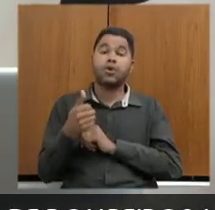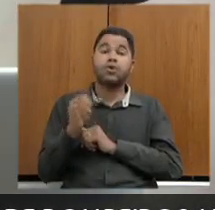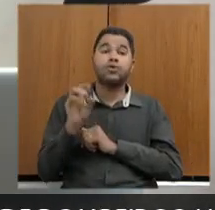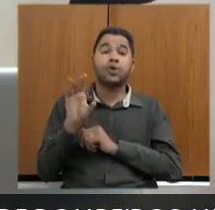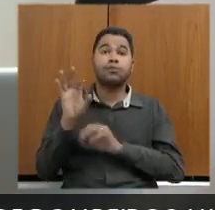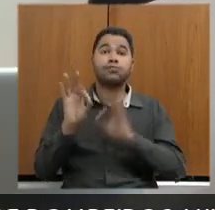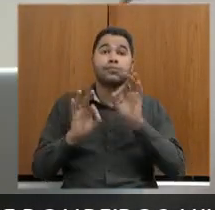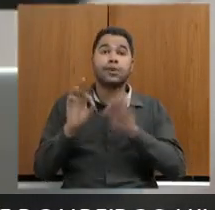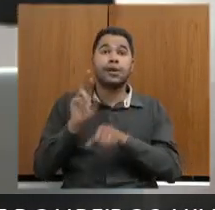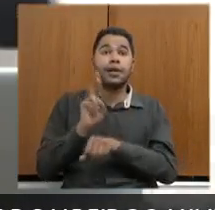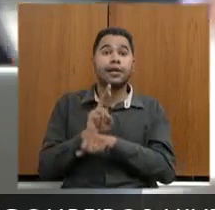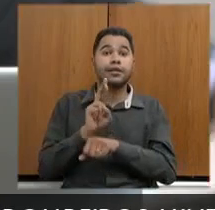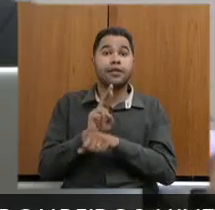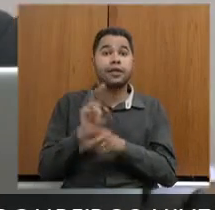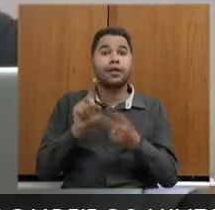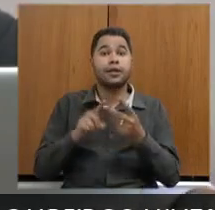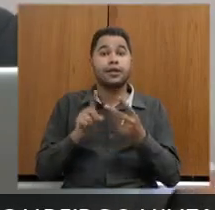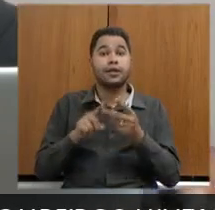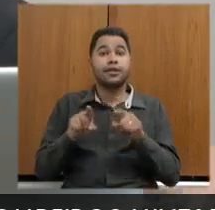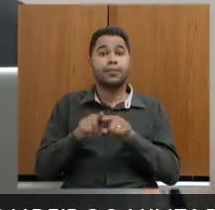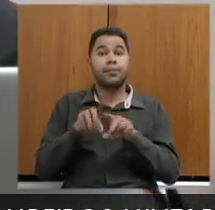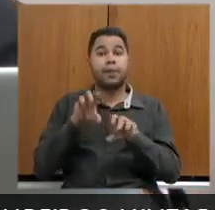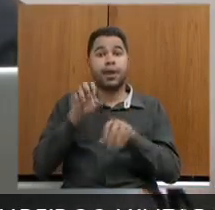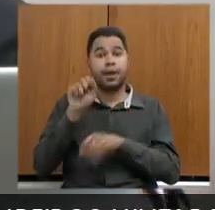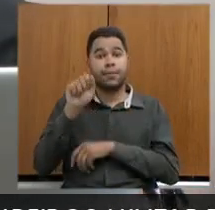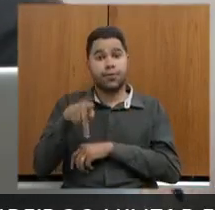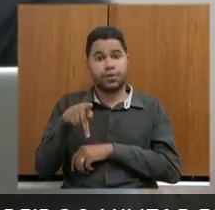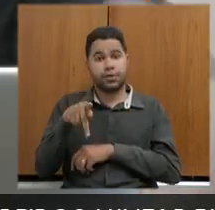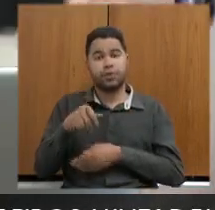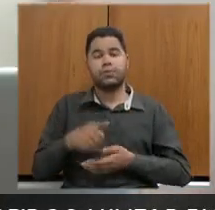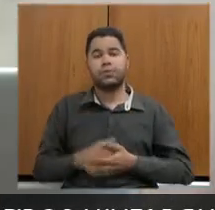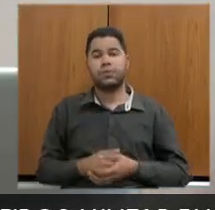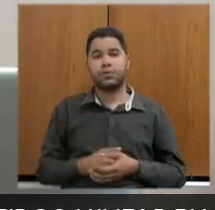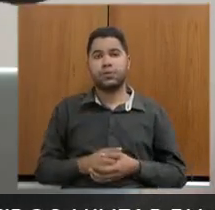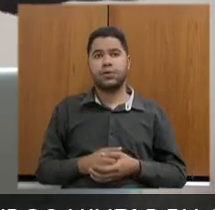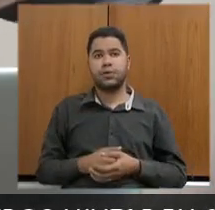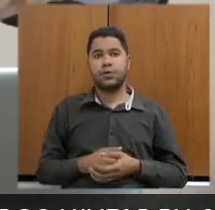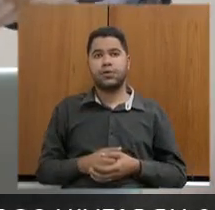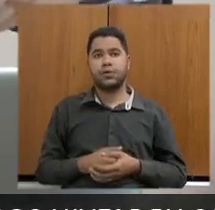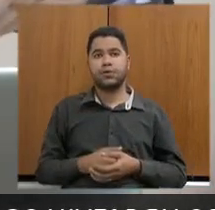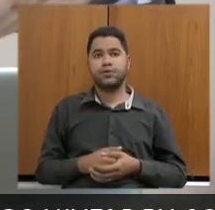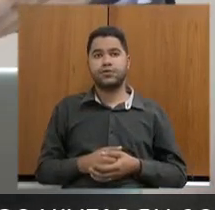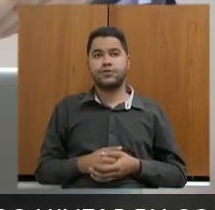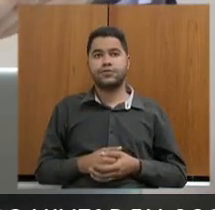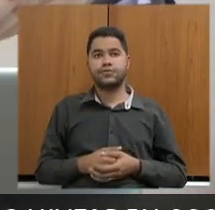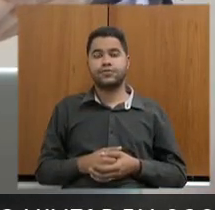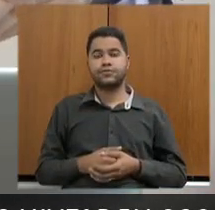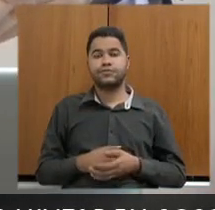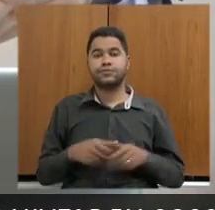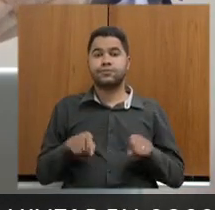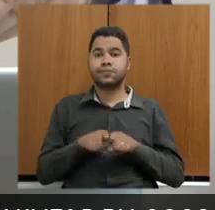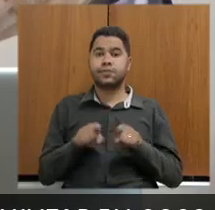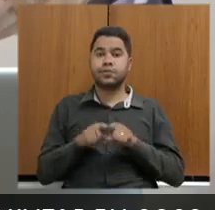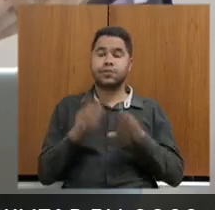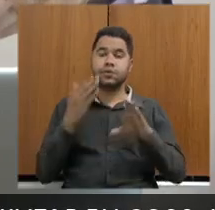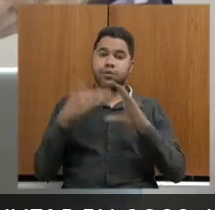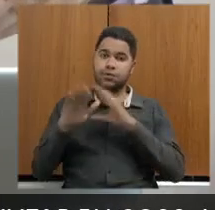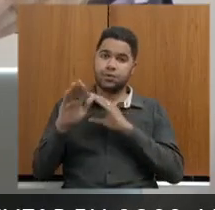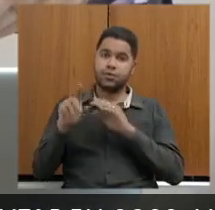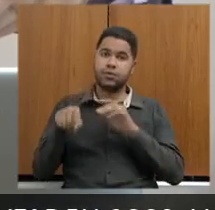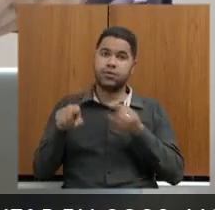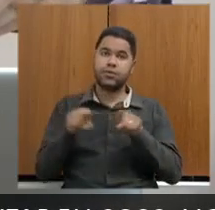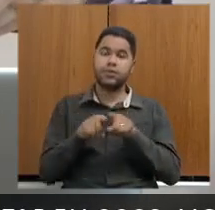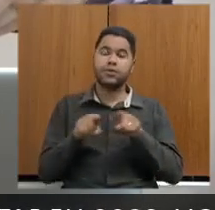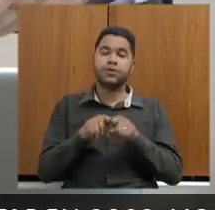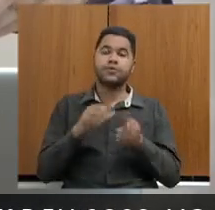Flávio reserva e reformados e e o requerimento seja encaminhado ao Comando Geral da